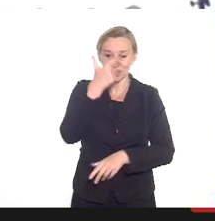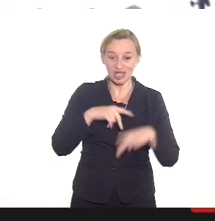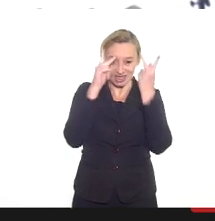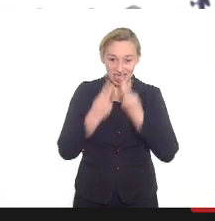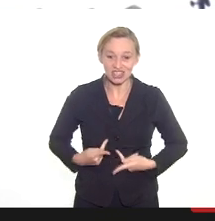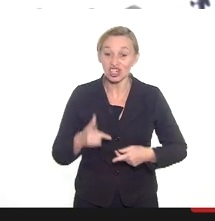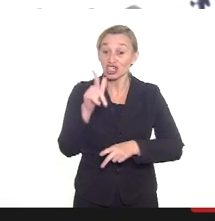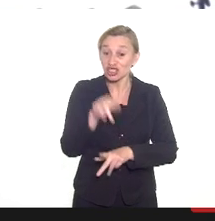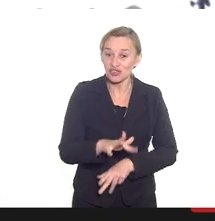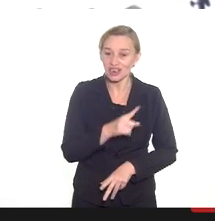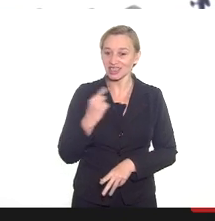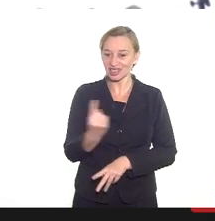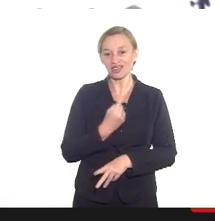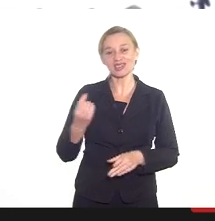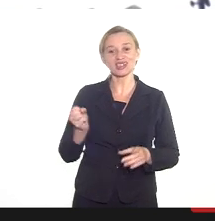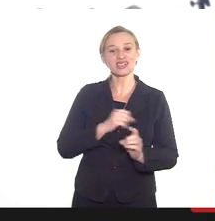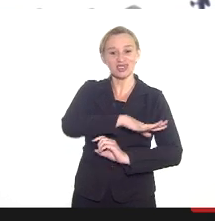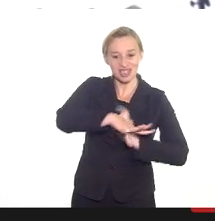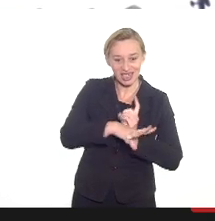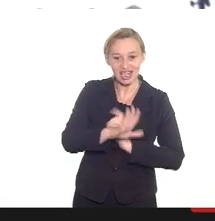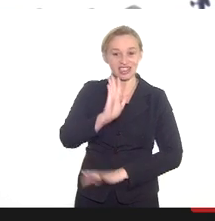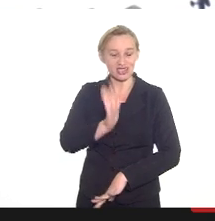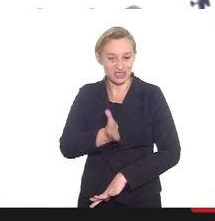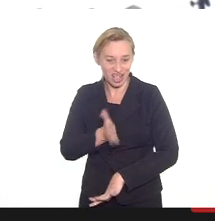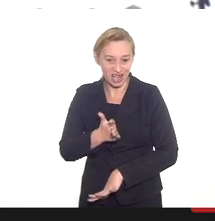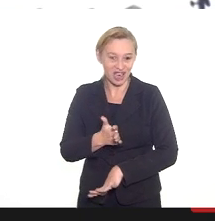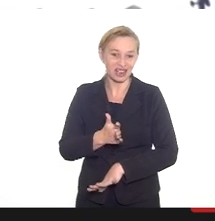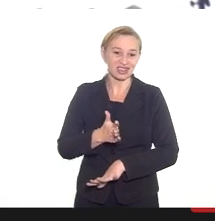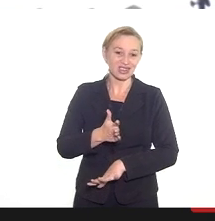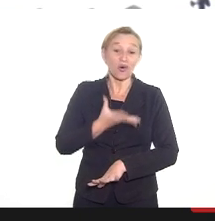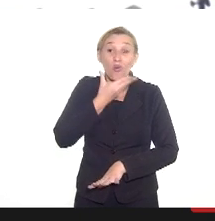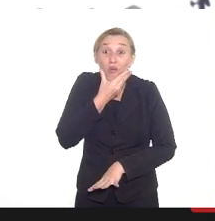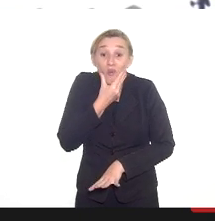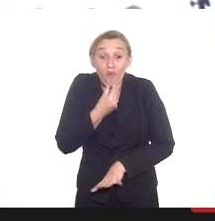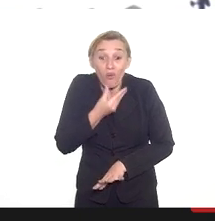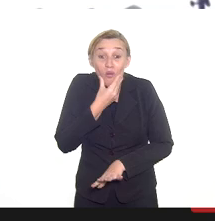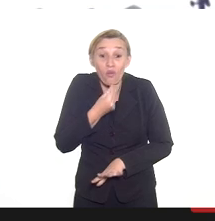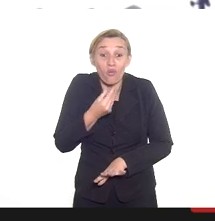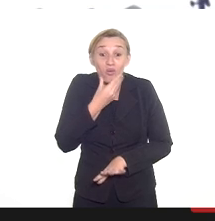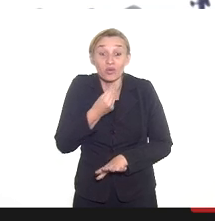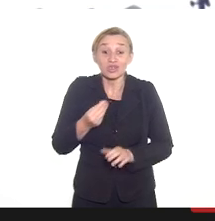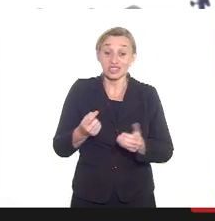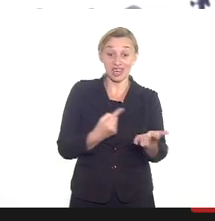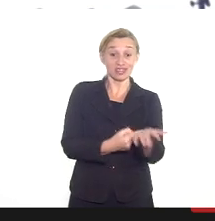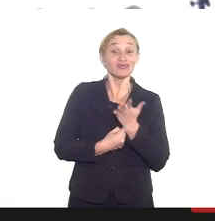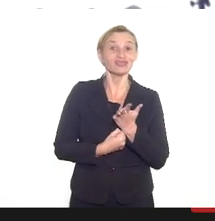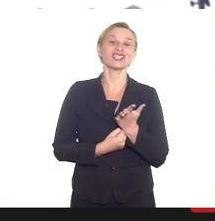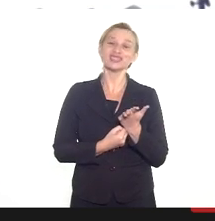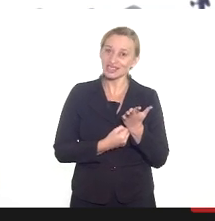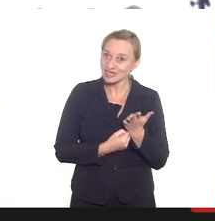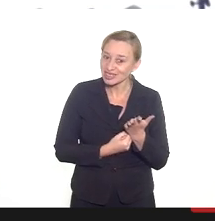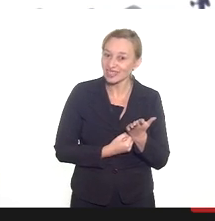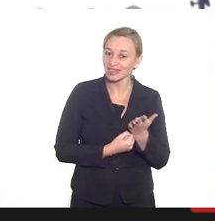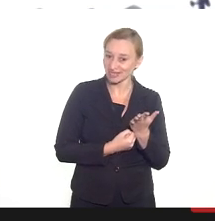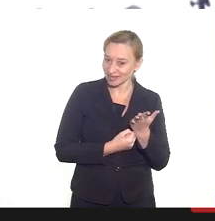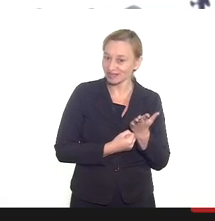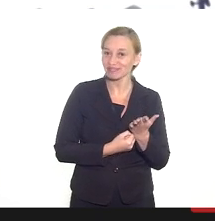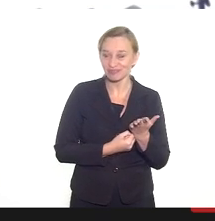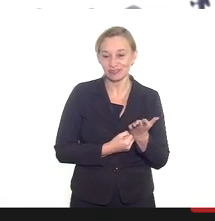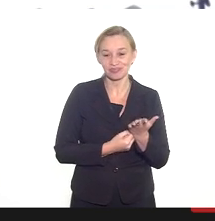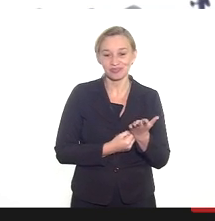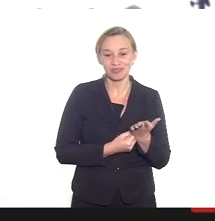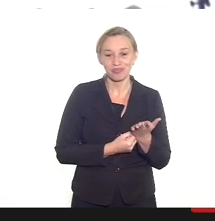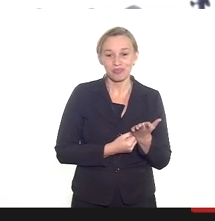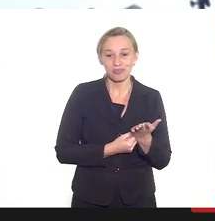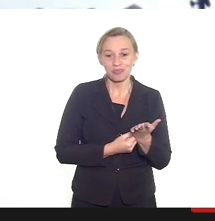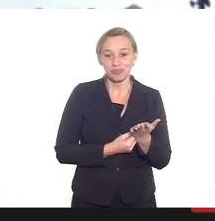a diferença em nossa sociedade, já sendo um homem que está nos ajudando na